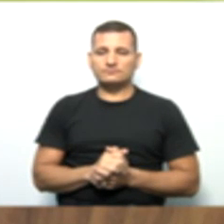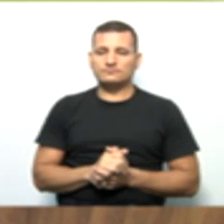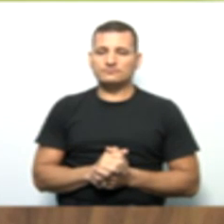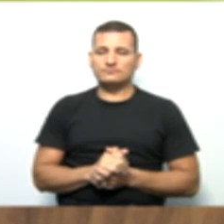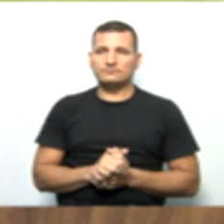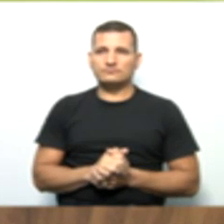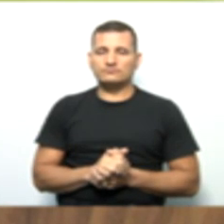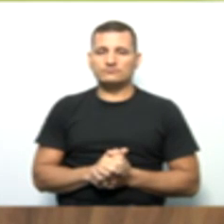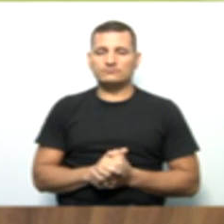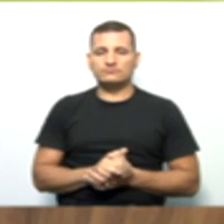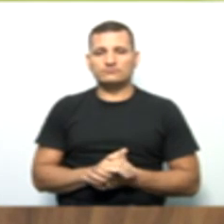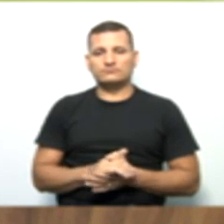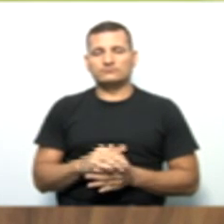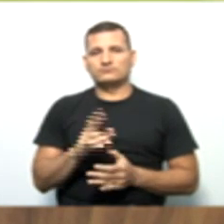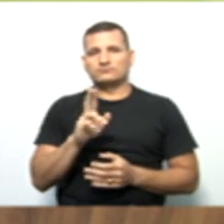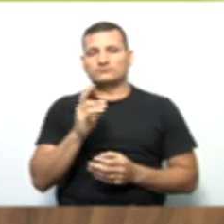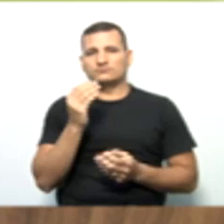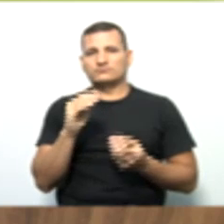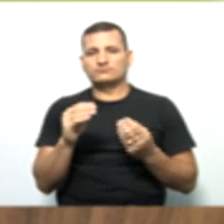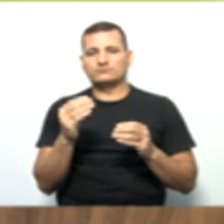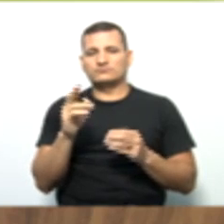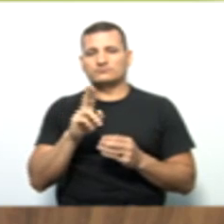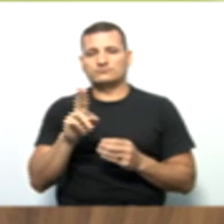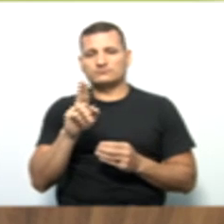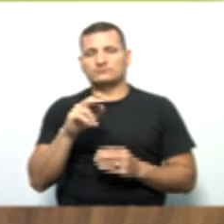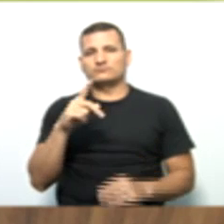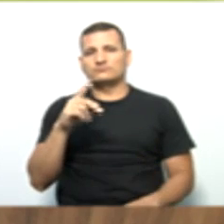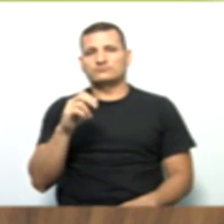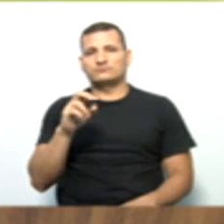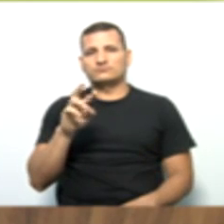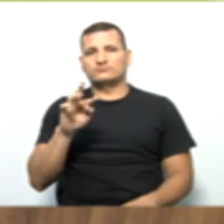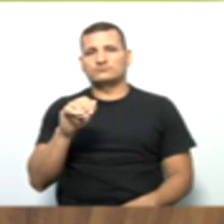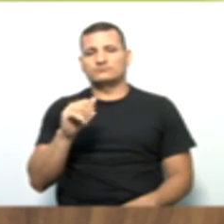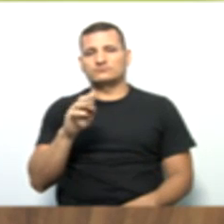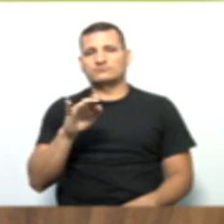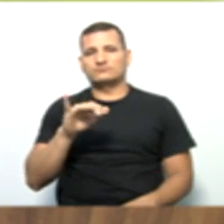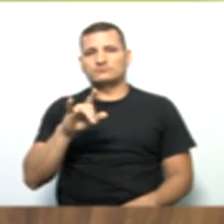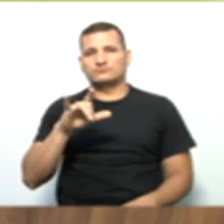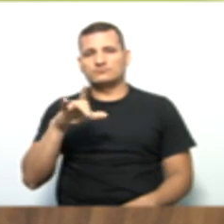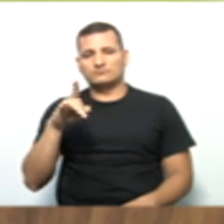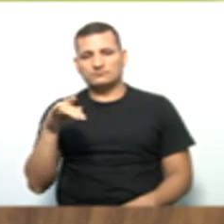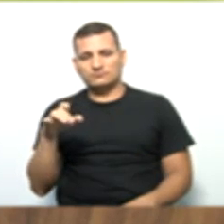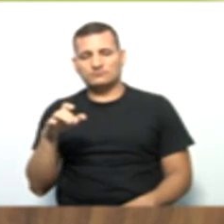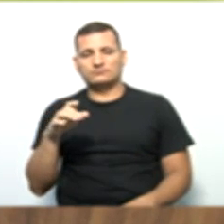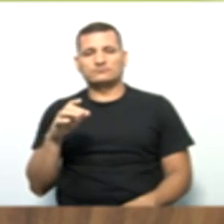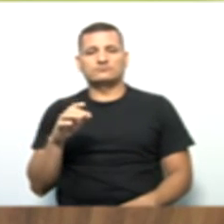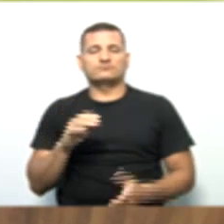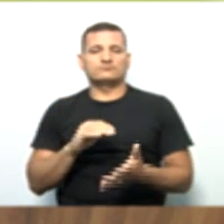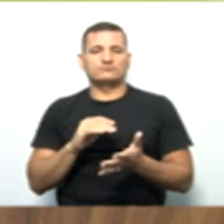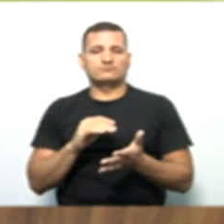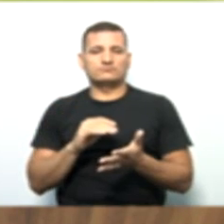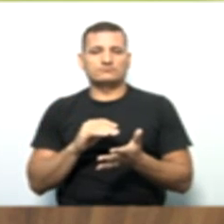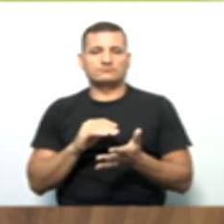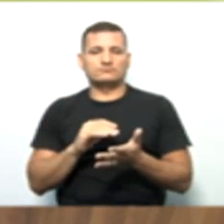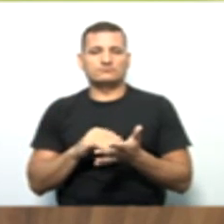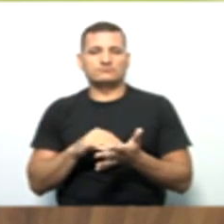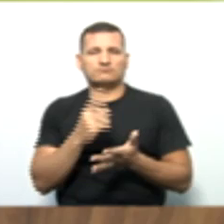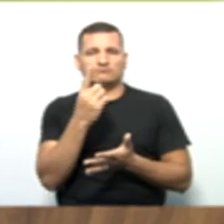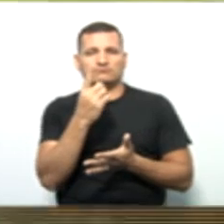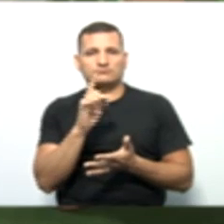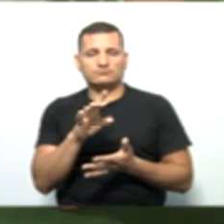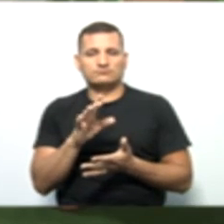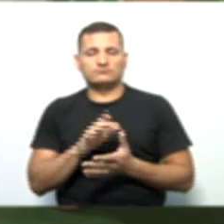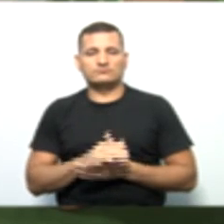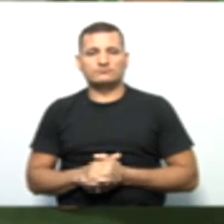funcionalidade, usabilidade, confiabilidade, desempenho e portabilidade. Só faltou descrever, que a gente vai refazer aqui agora, né?